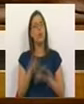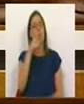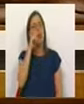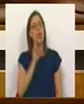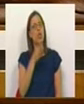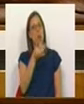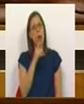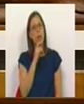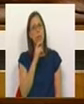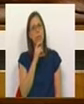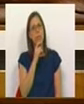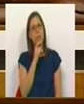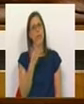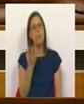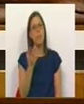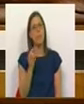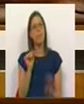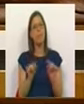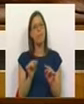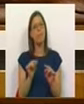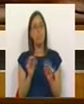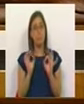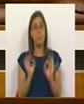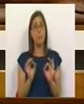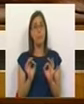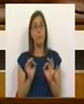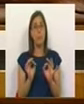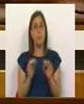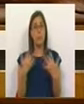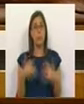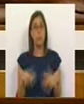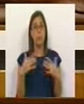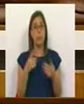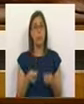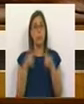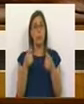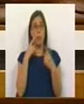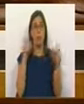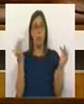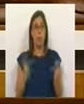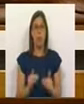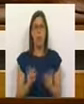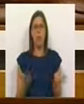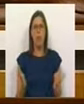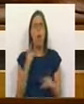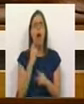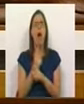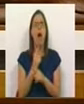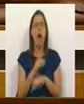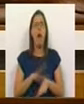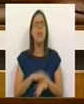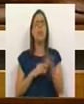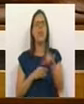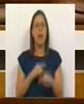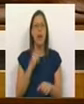deputado Jerónimo de Sousa, perante esta autêntica hecatombe no investimento público, onde está a